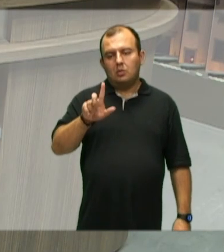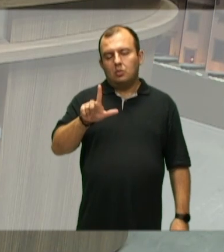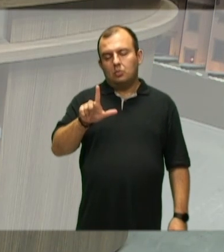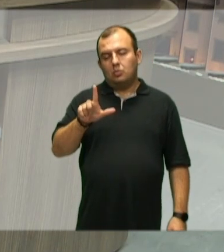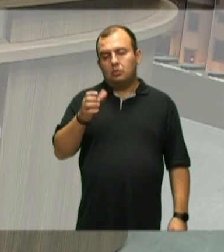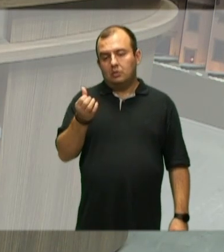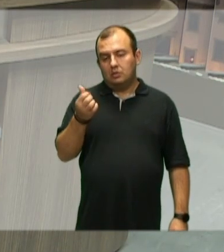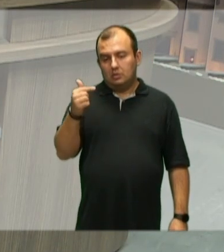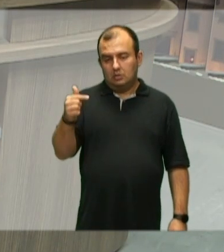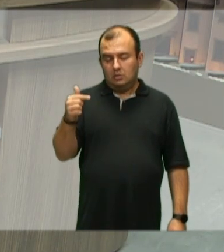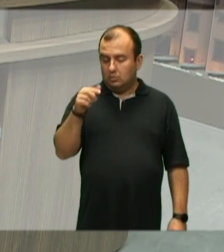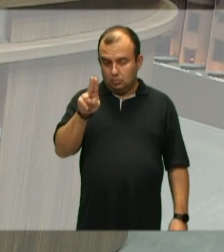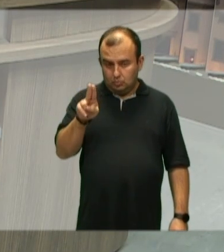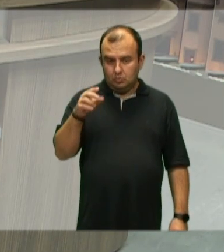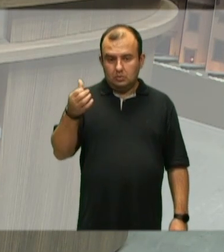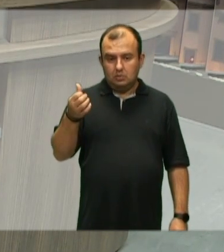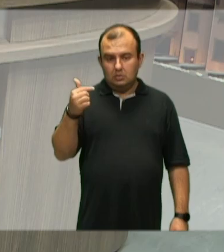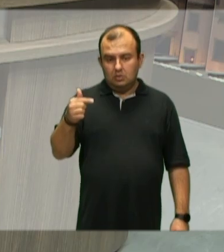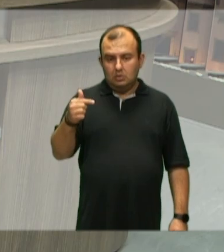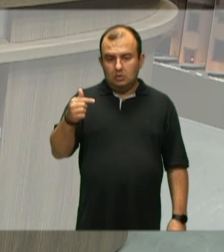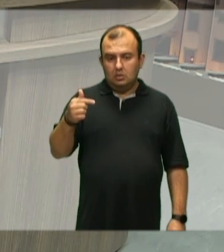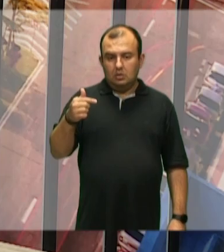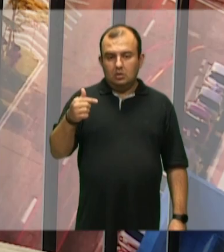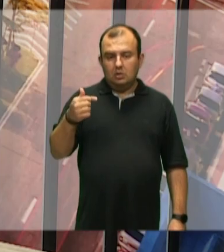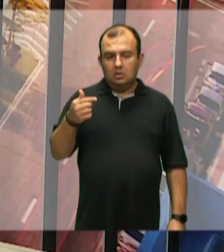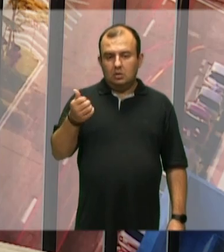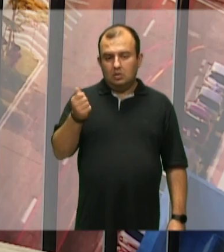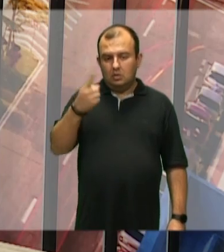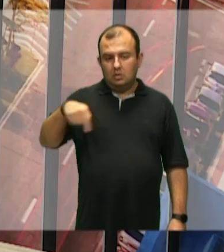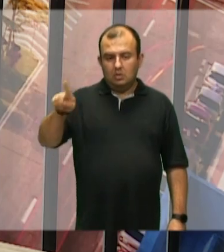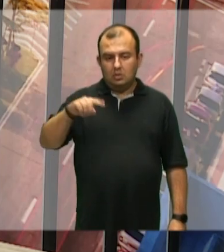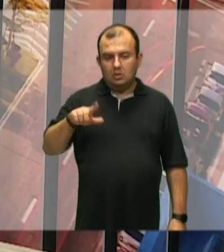daluz67@gmail.com. Isso. É o e-mail dela, viu, gente?